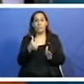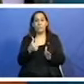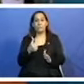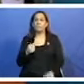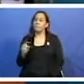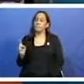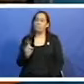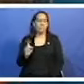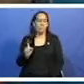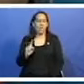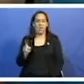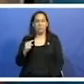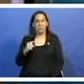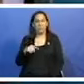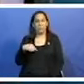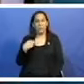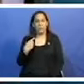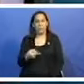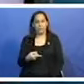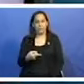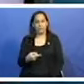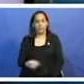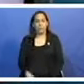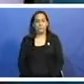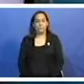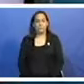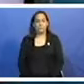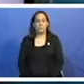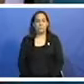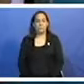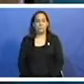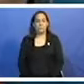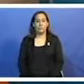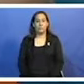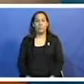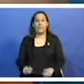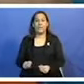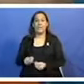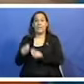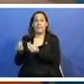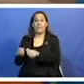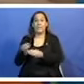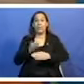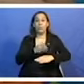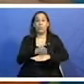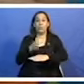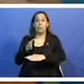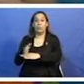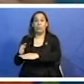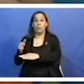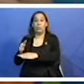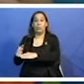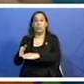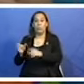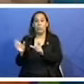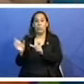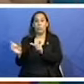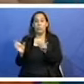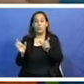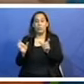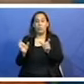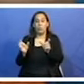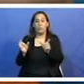aconteceu depois. Então, vamos ver o segundo. Distribuiu os convites para os animais ferozes que